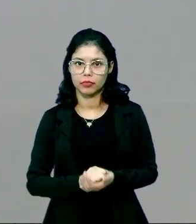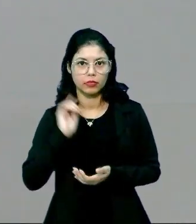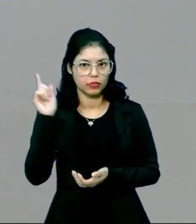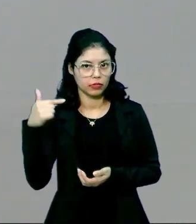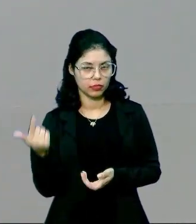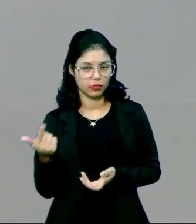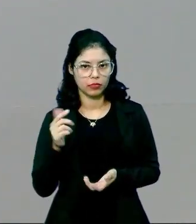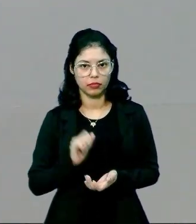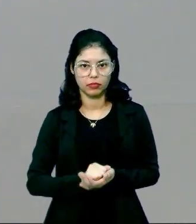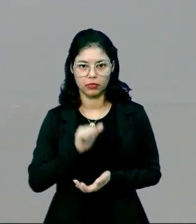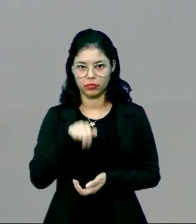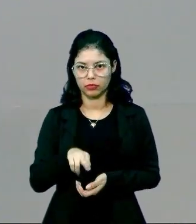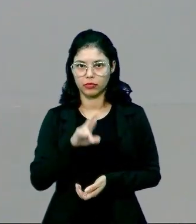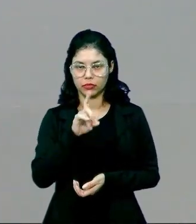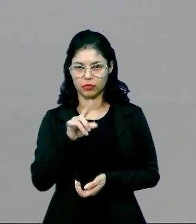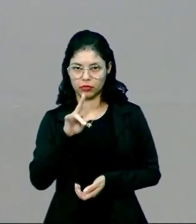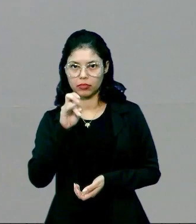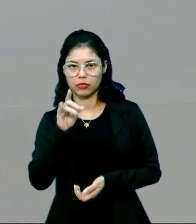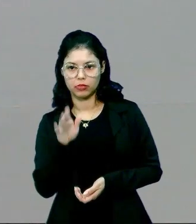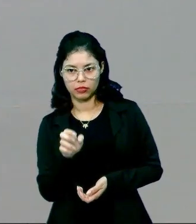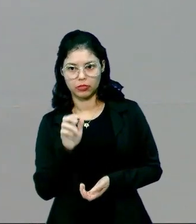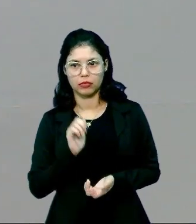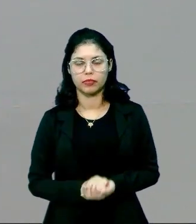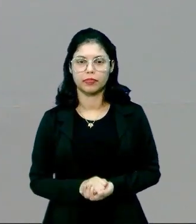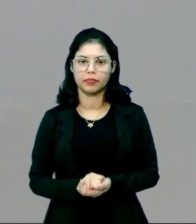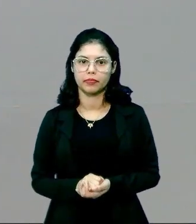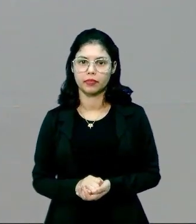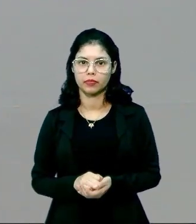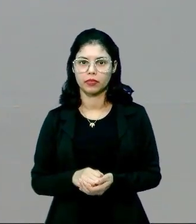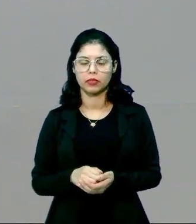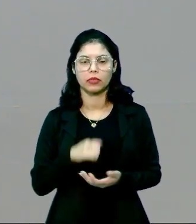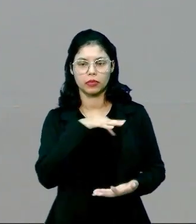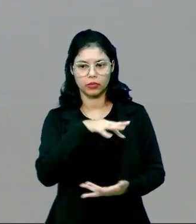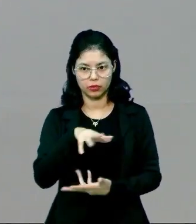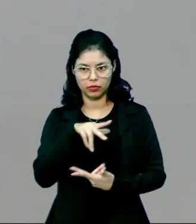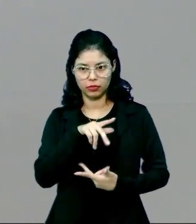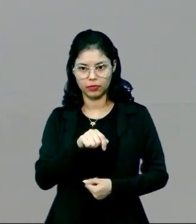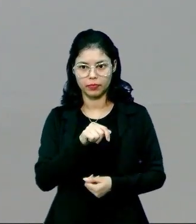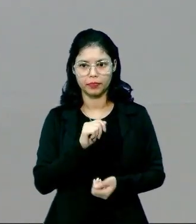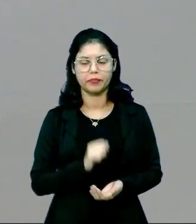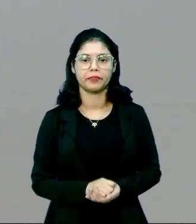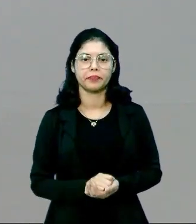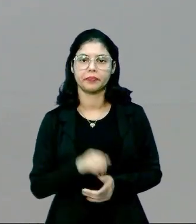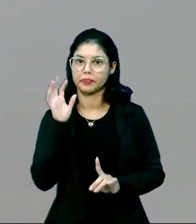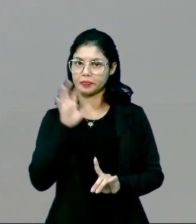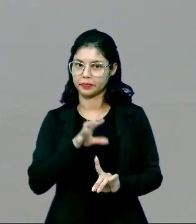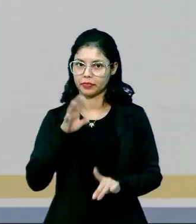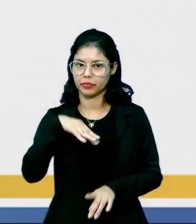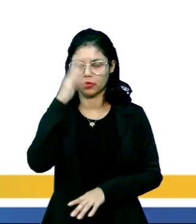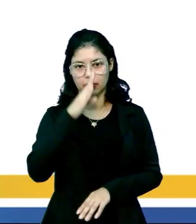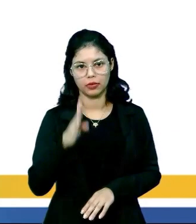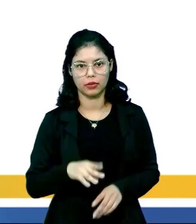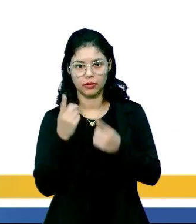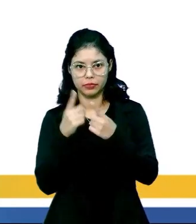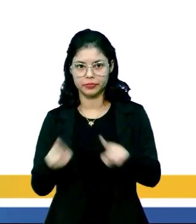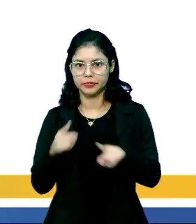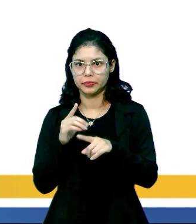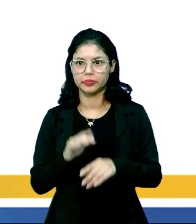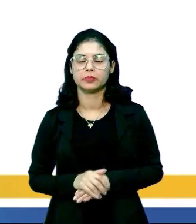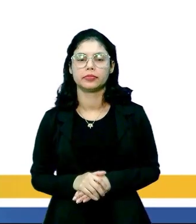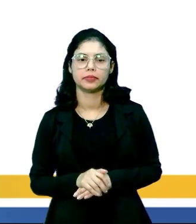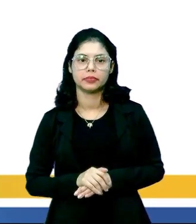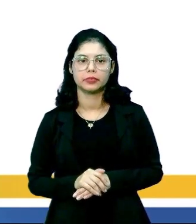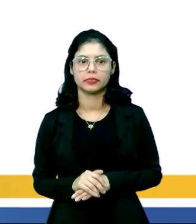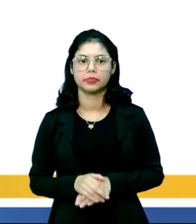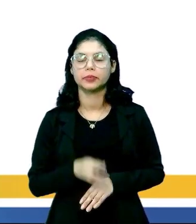De outras nacionalidades outros outras regiões do planeta que influenciaram na música brasileira então nós